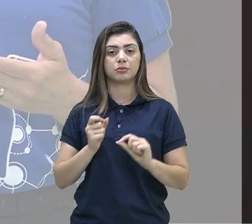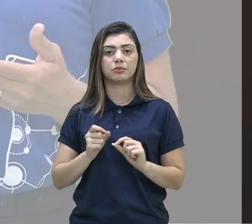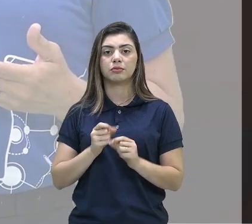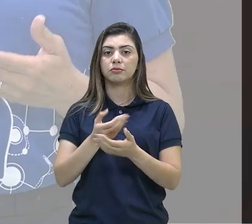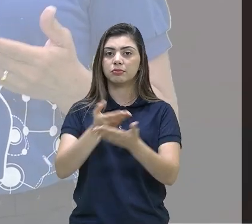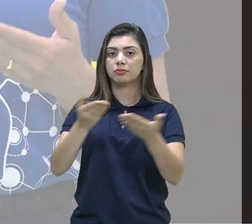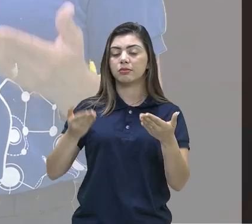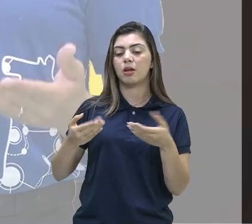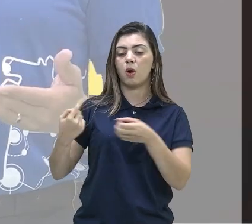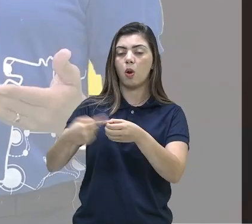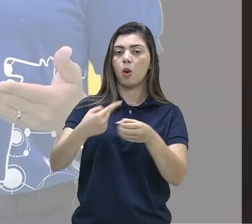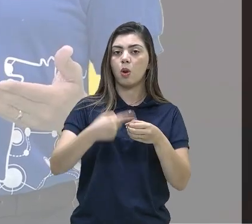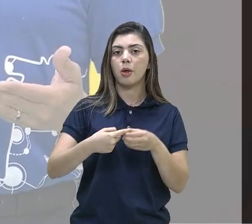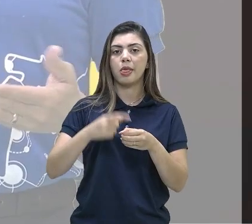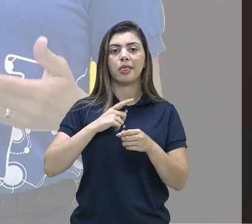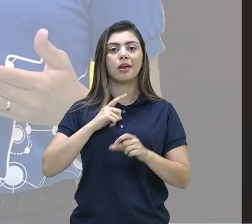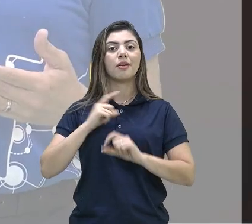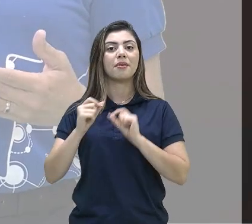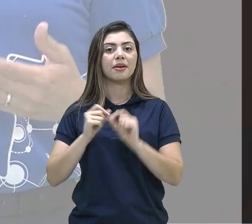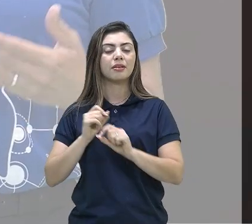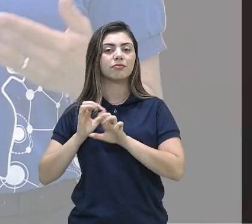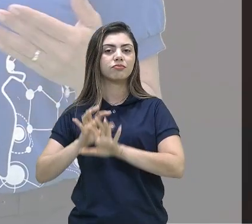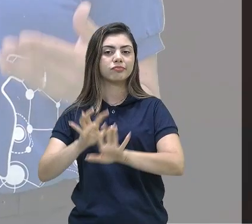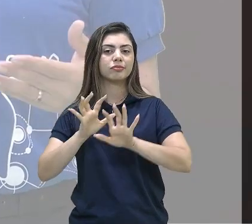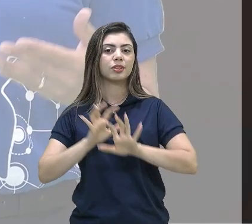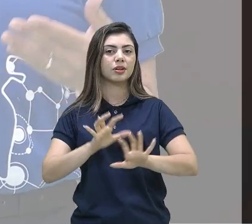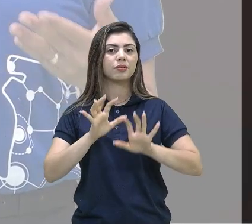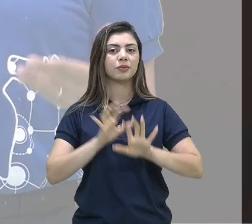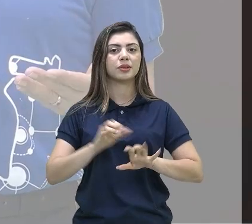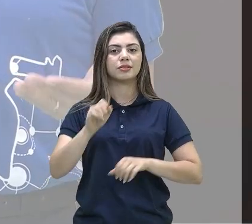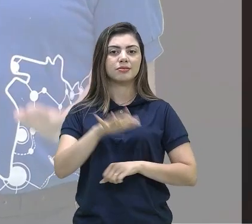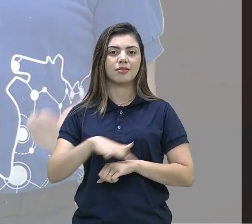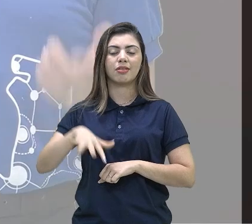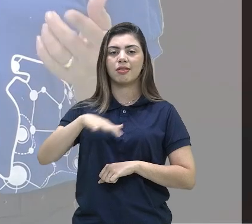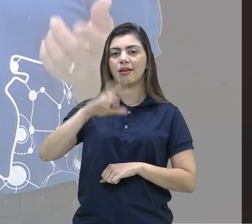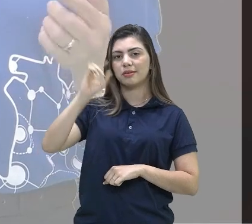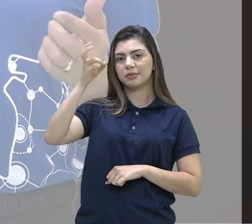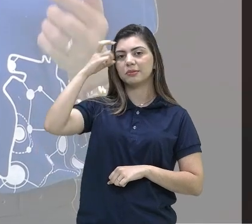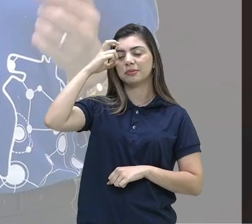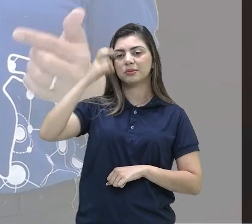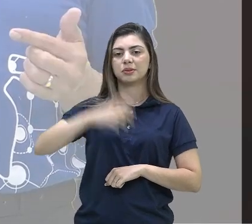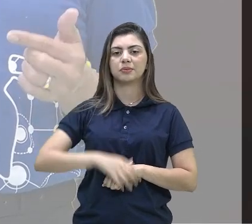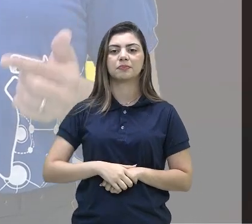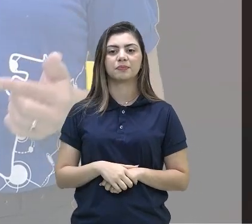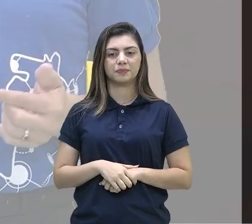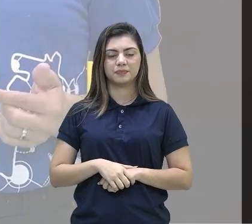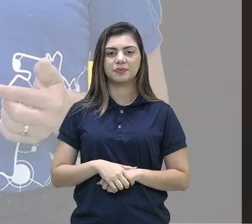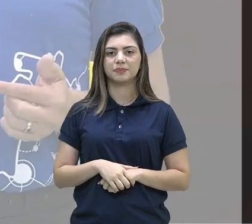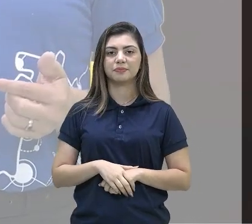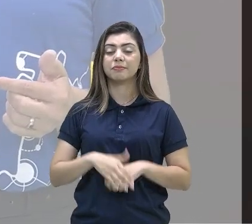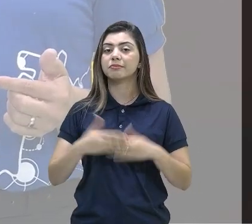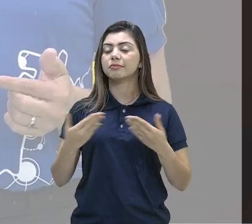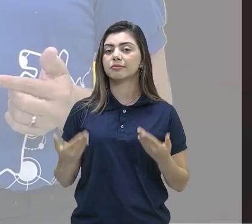local a influência da indústria cultural, que tem também